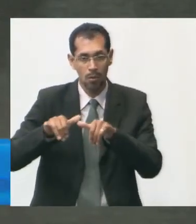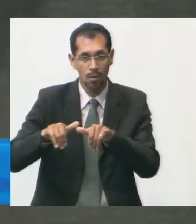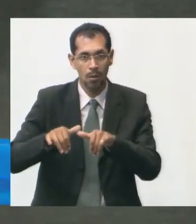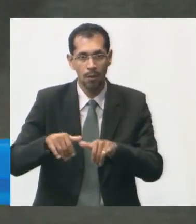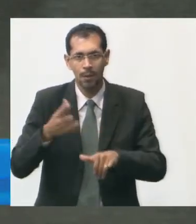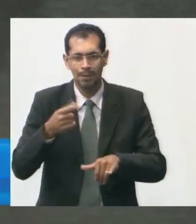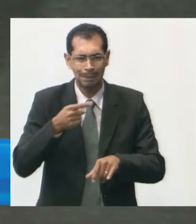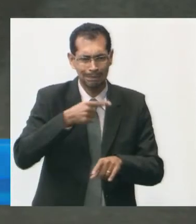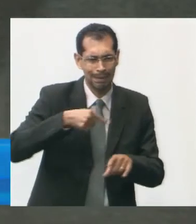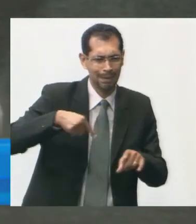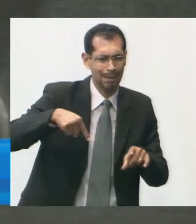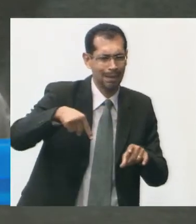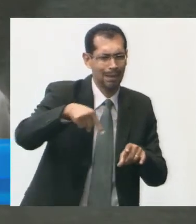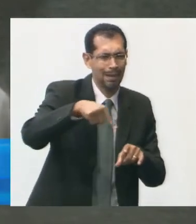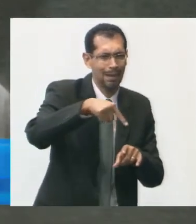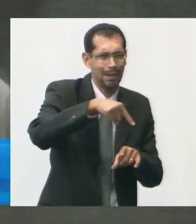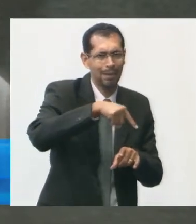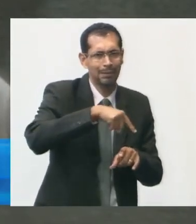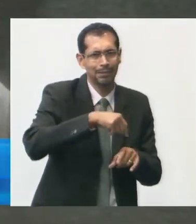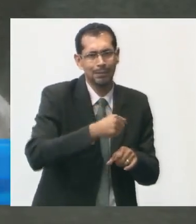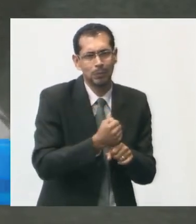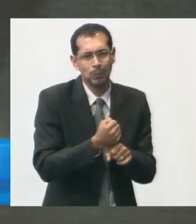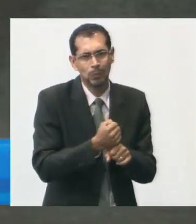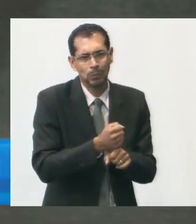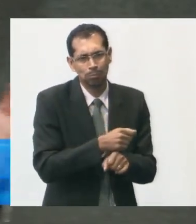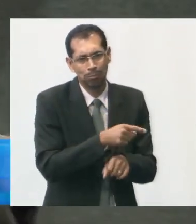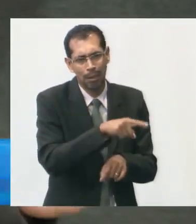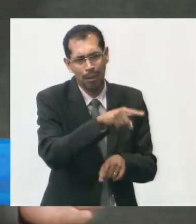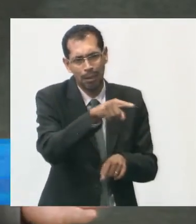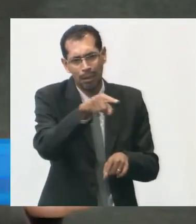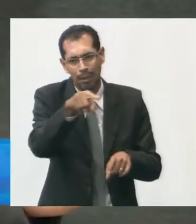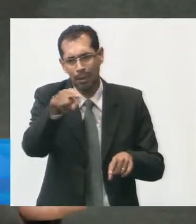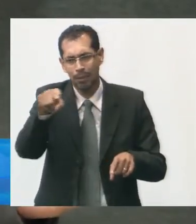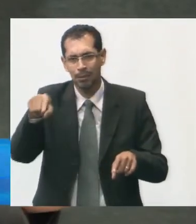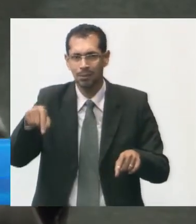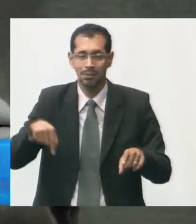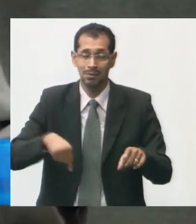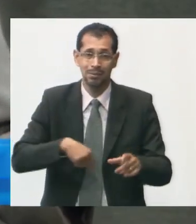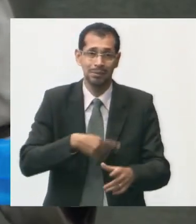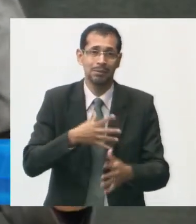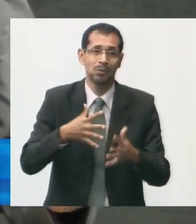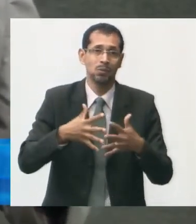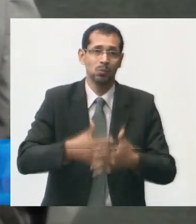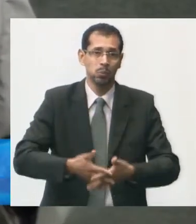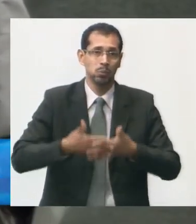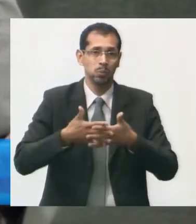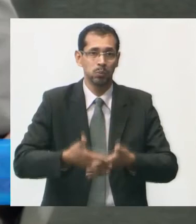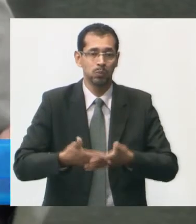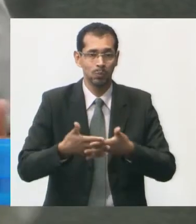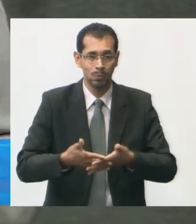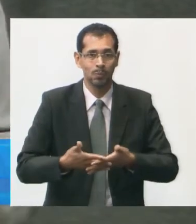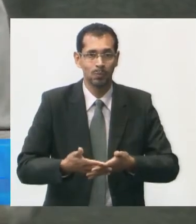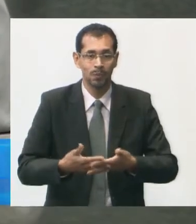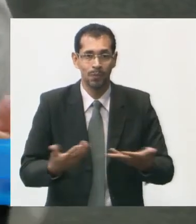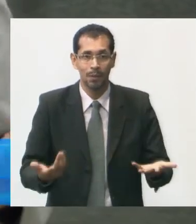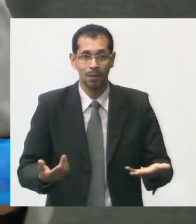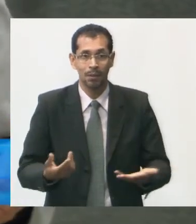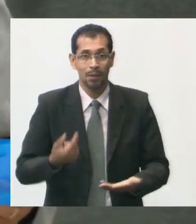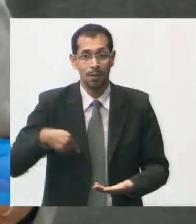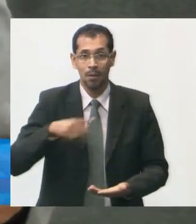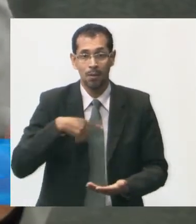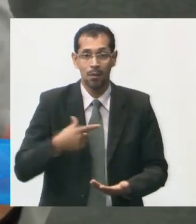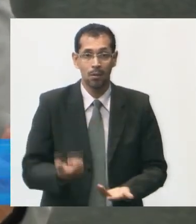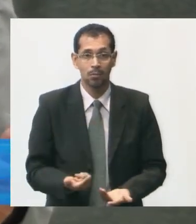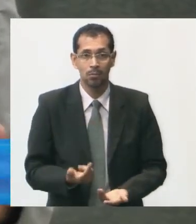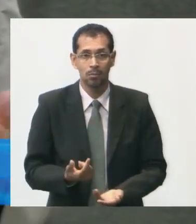daquela rua da Igreja Betel, e aí sim você vai na baixa. Então, é uma situação que a gente, mesmo não sendo especialista em